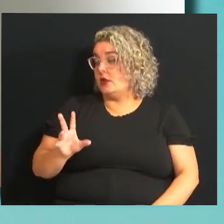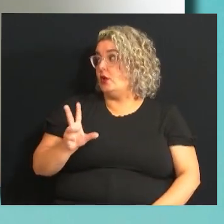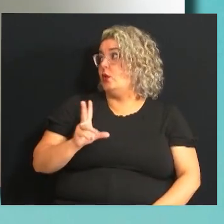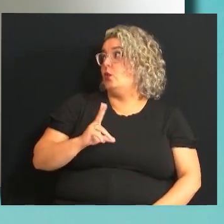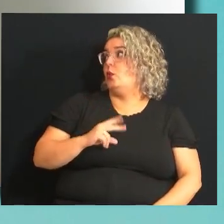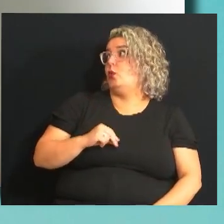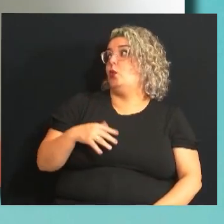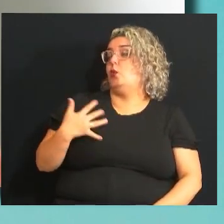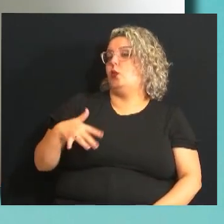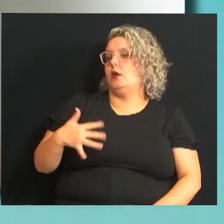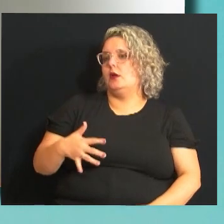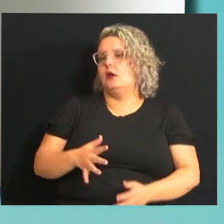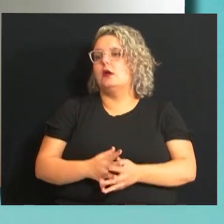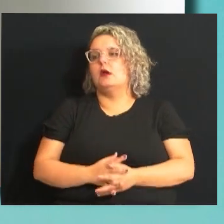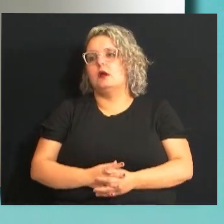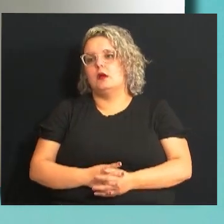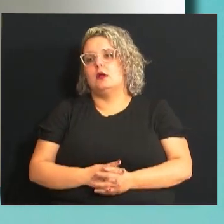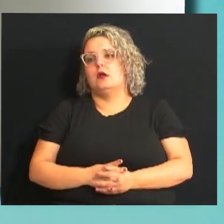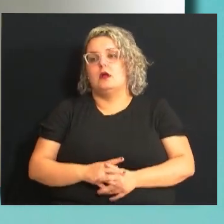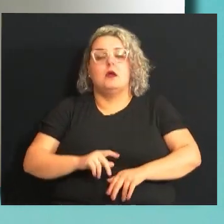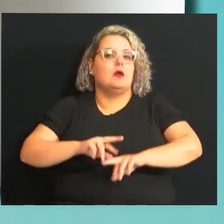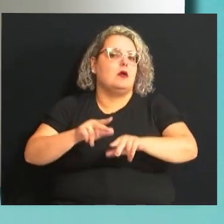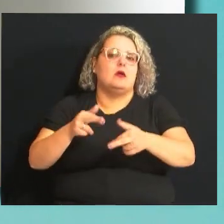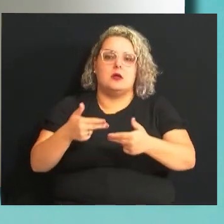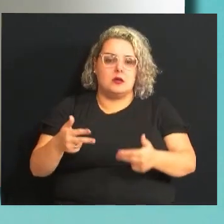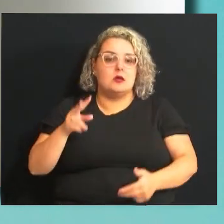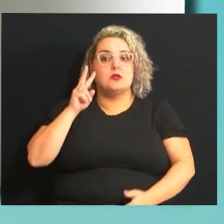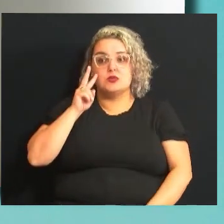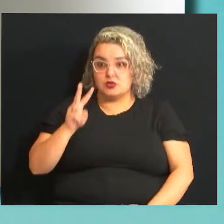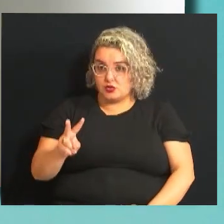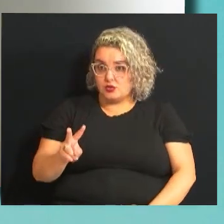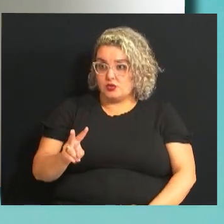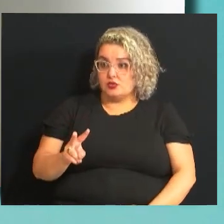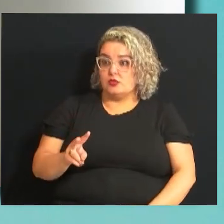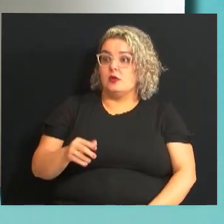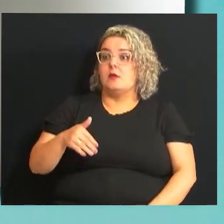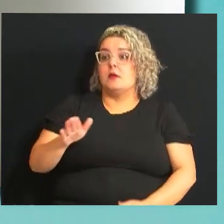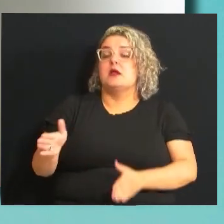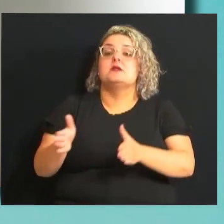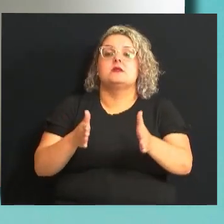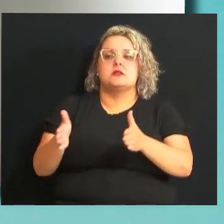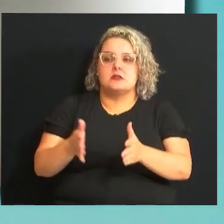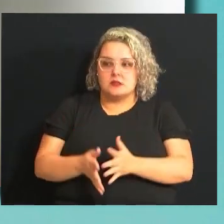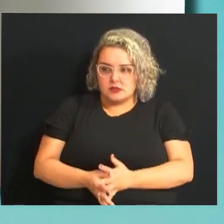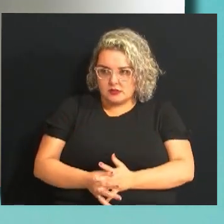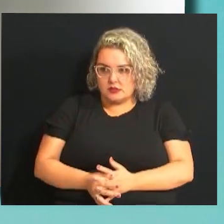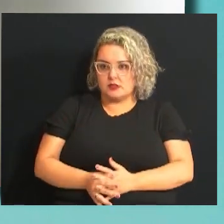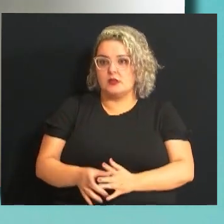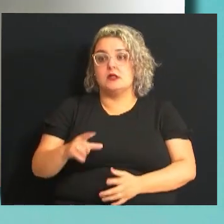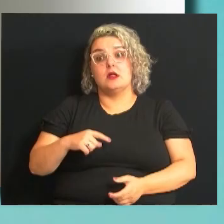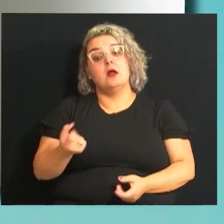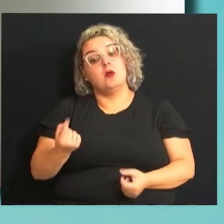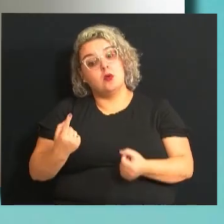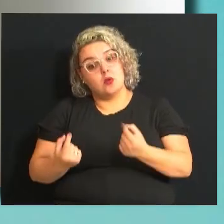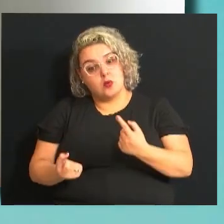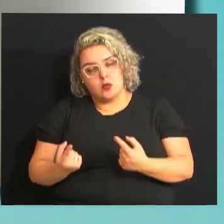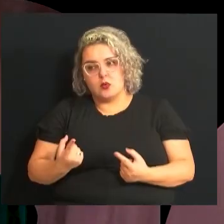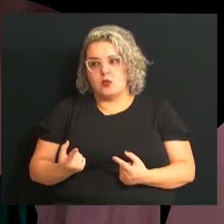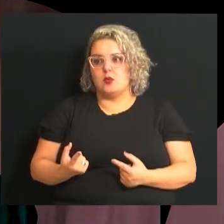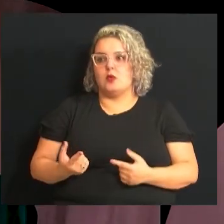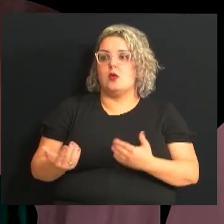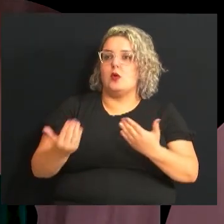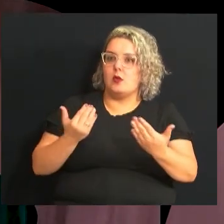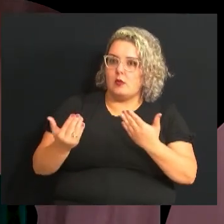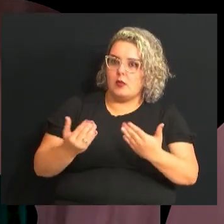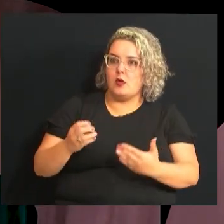economizar com a gente em torno de 40%. Nossa, Então, é a gente bastante. enxerga, É muita coisa. Então a gente enxerga que a gente está tornando isso